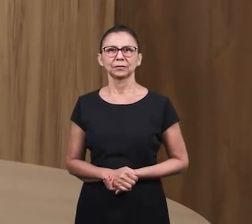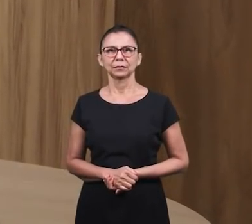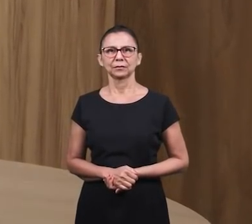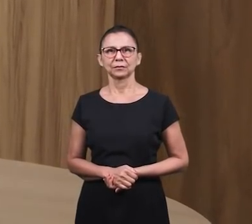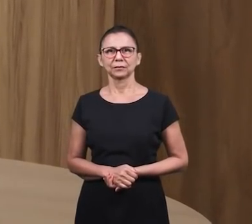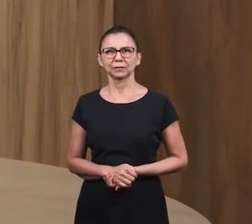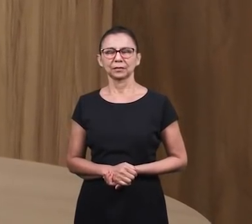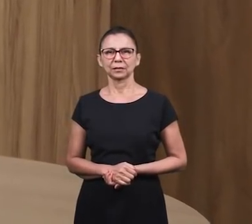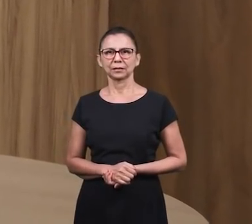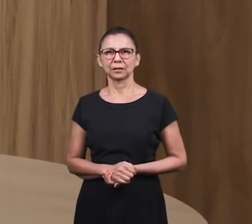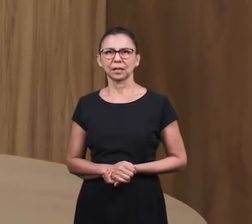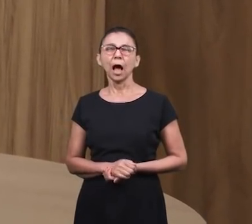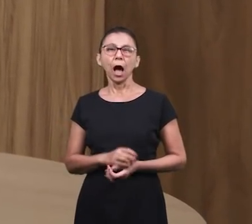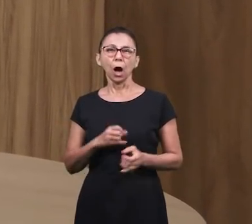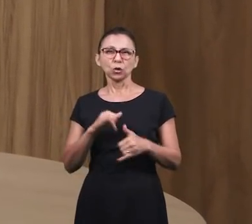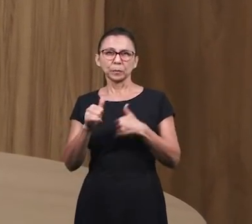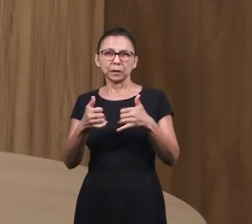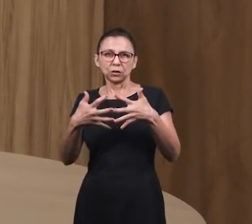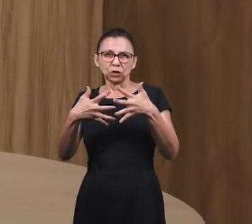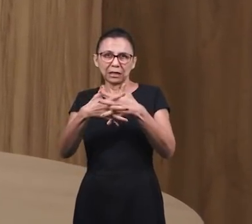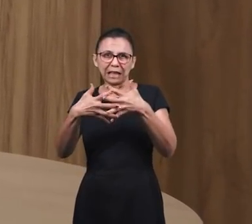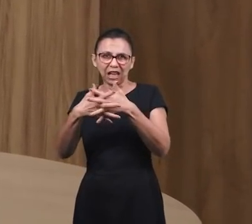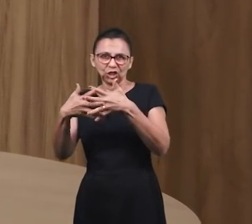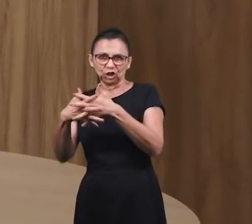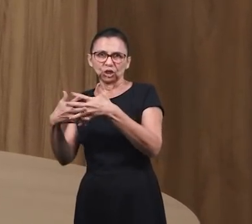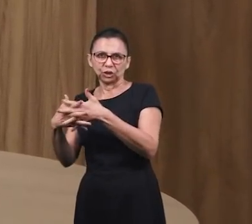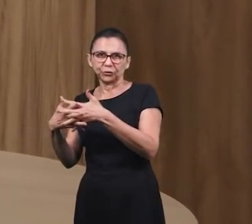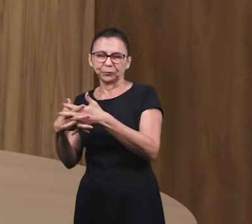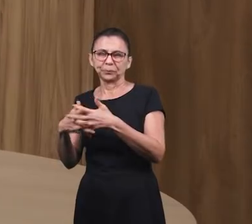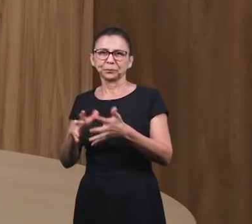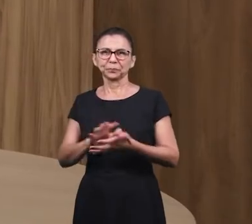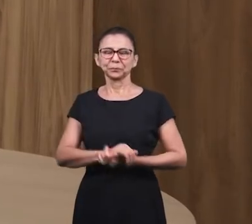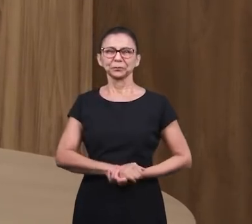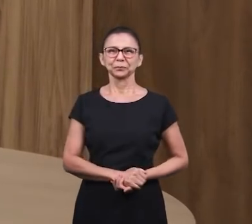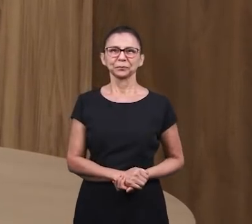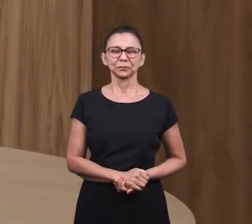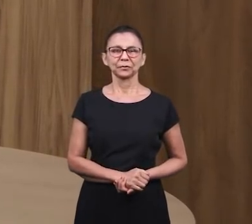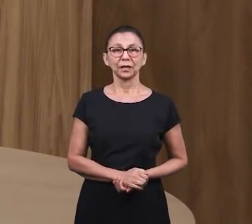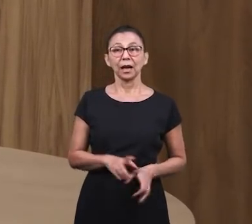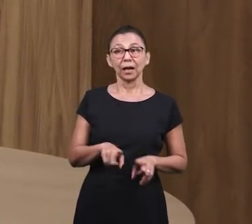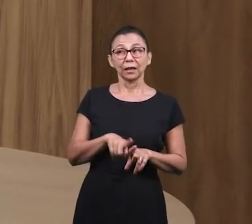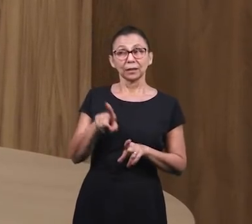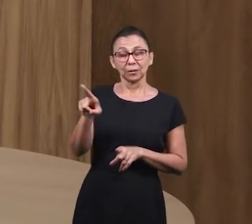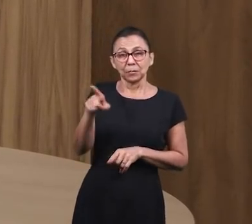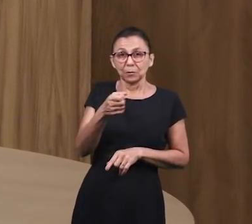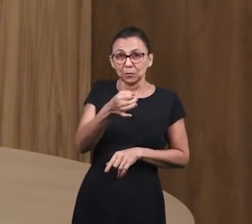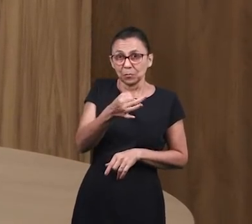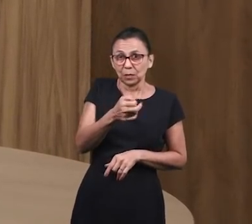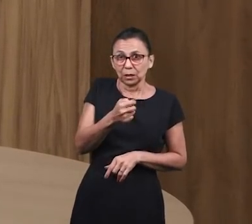Temos os bloquinhos de construção e vamos achar as bolinhas de gude.